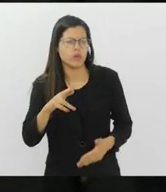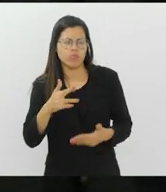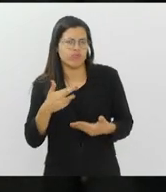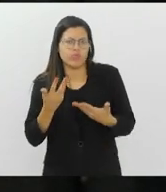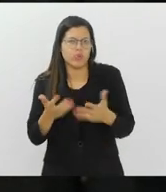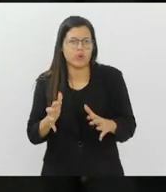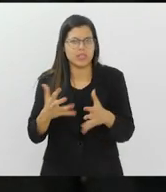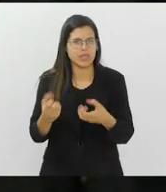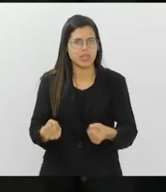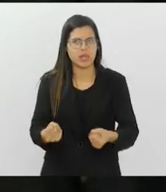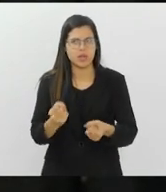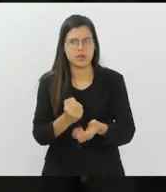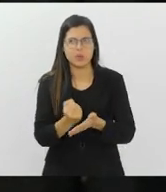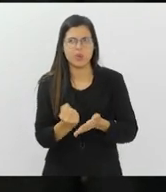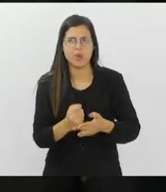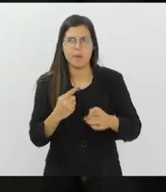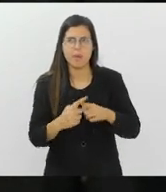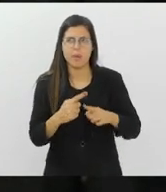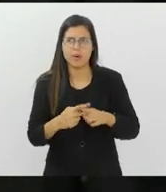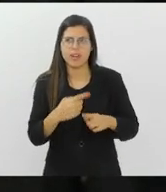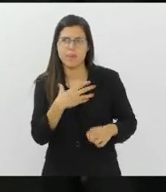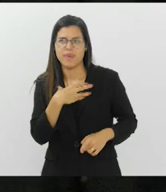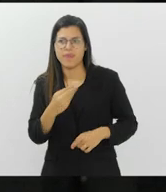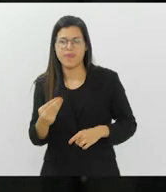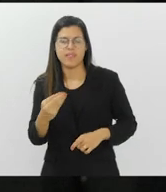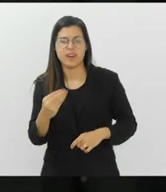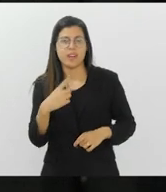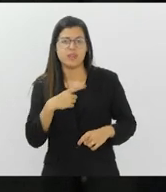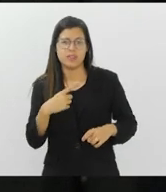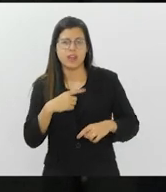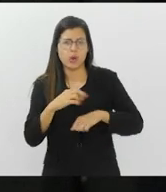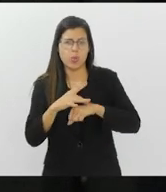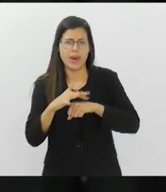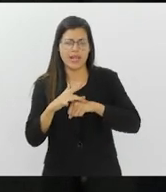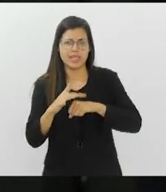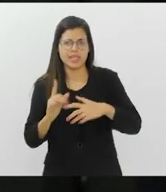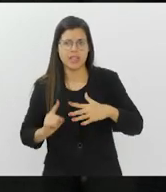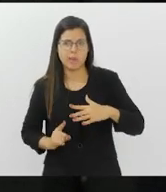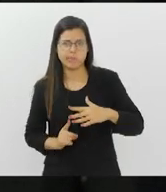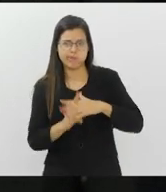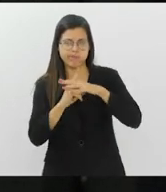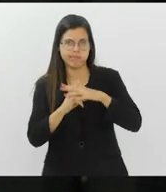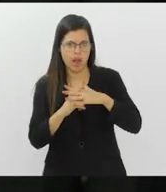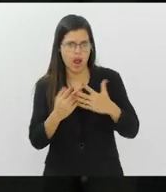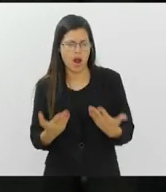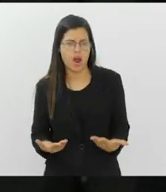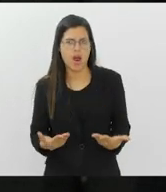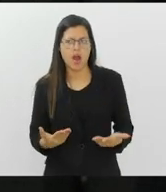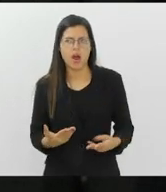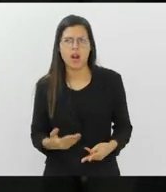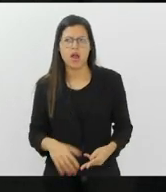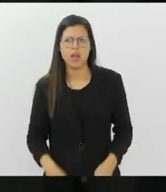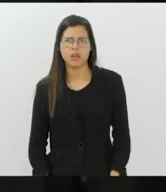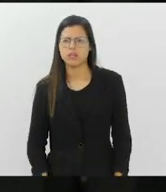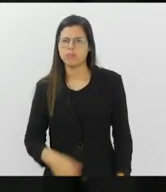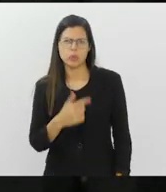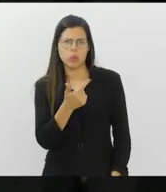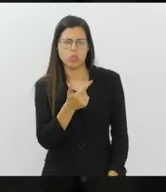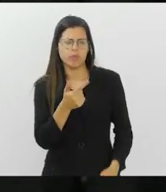Claro que não vem escrito, né, o porquê. Ele só fala assim, foi declinado. E eu perguntava o declinado e nunca tive a